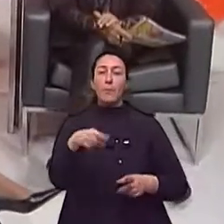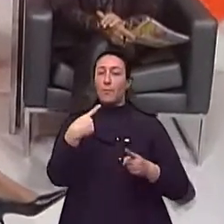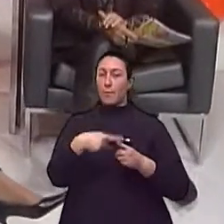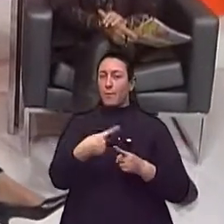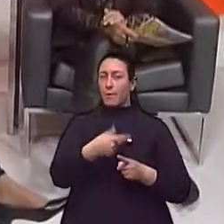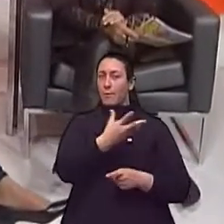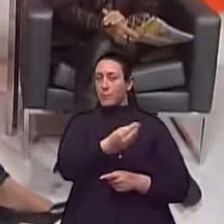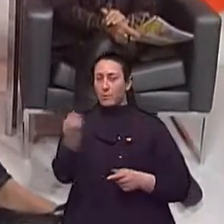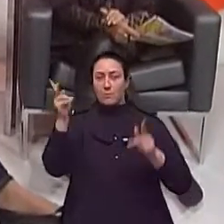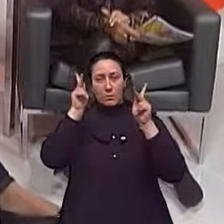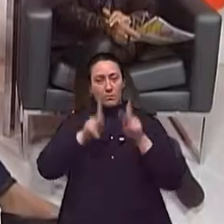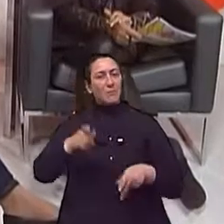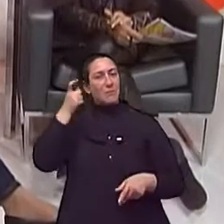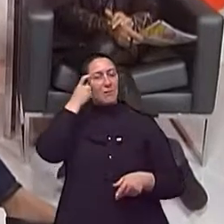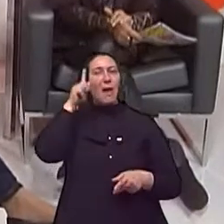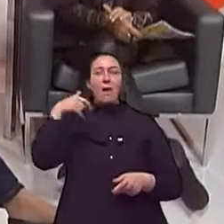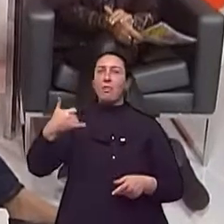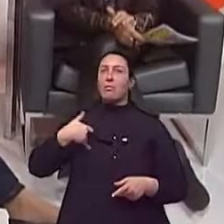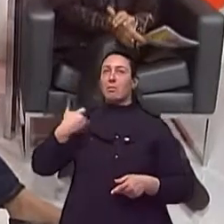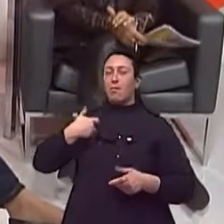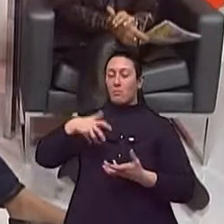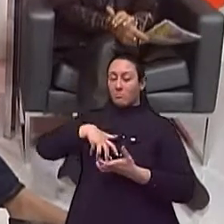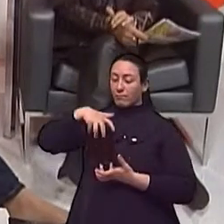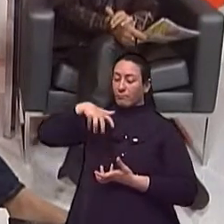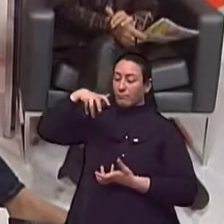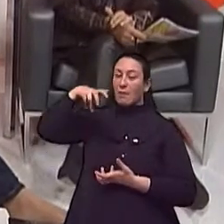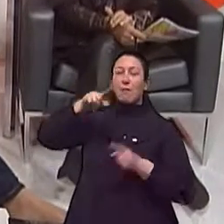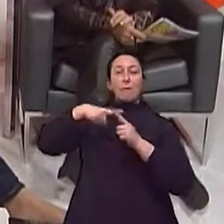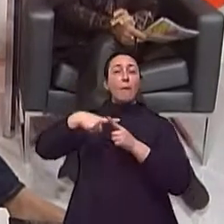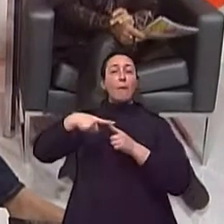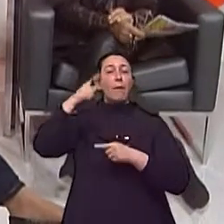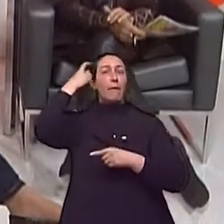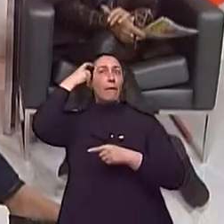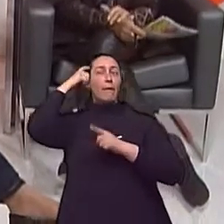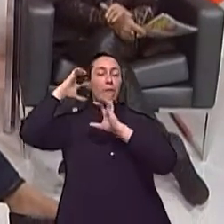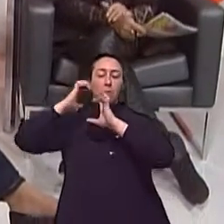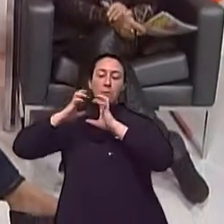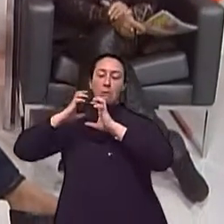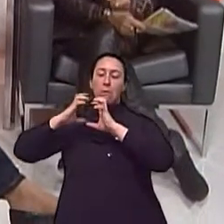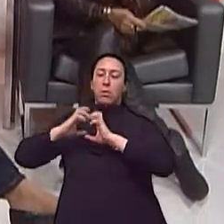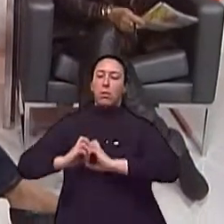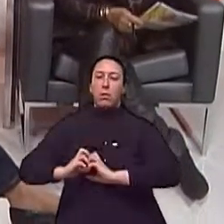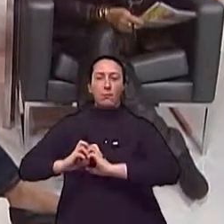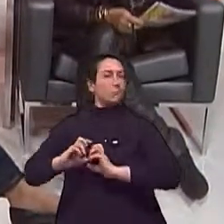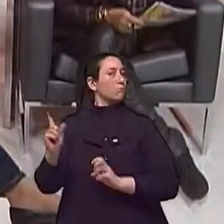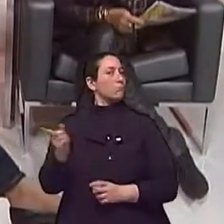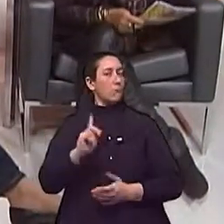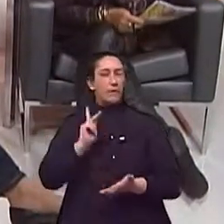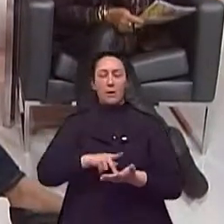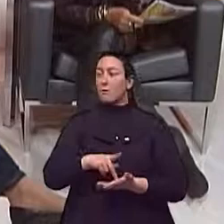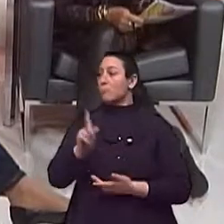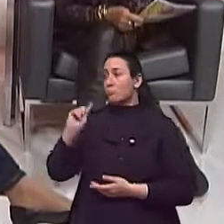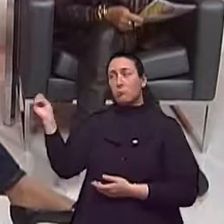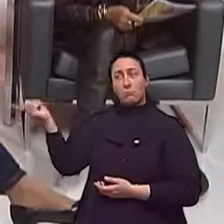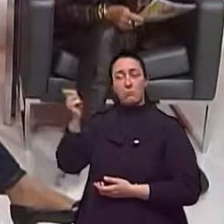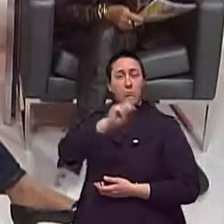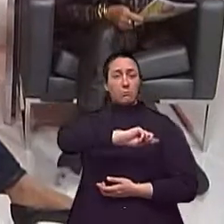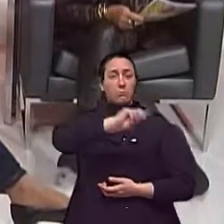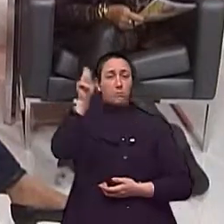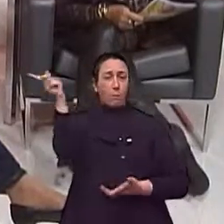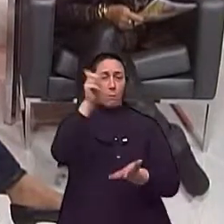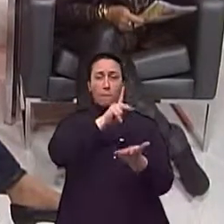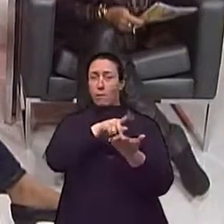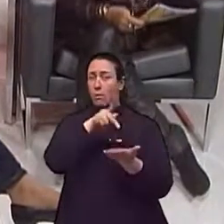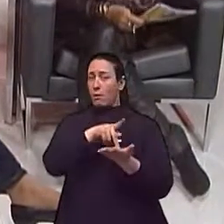ideia de que com a idade as pessoas perdem a capacidade cognitiva isto não é verdade não é verdade gente com letra maiúscula não